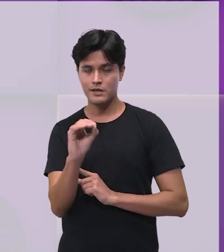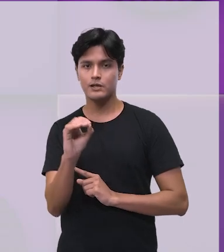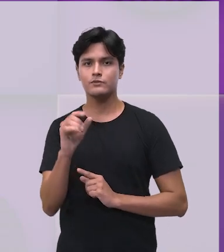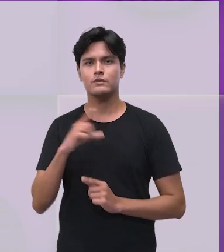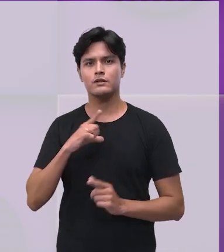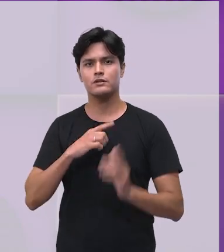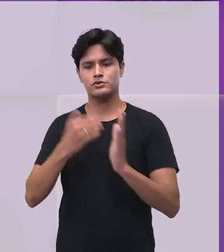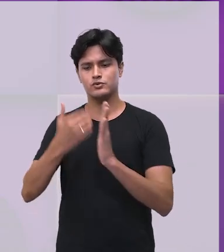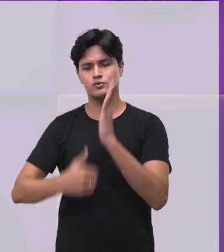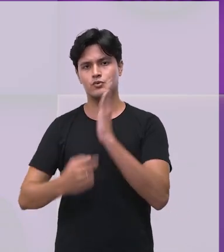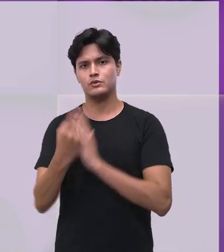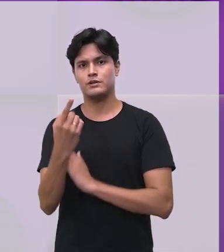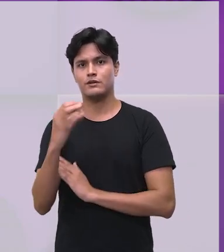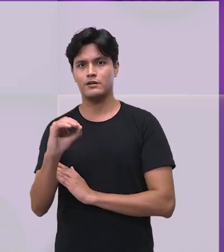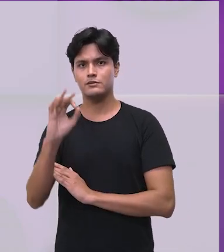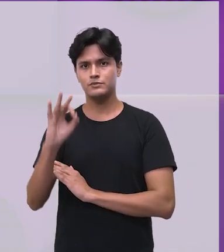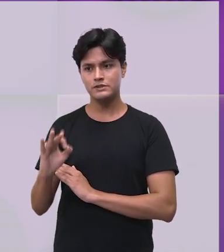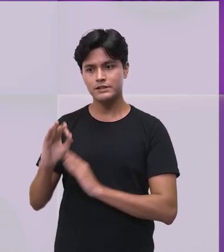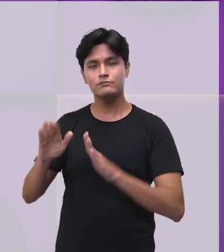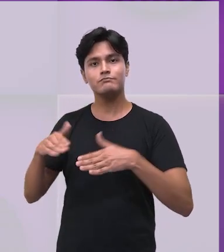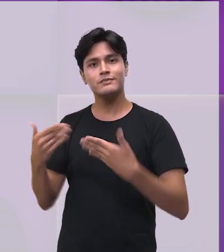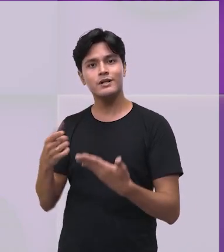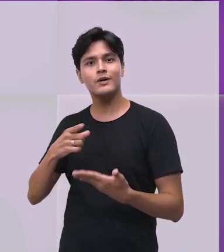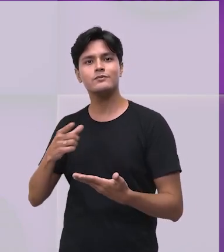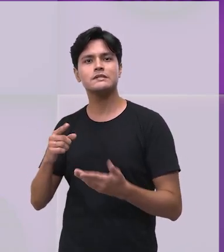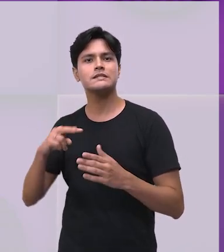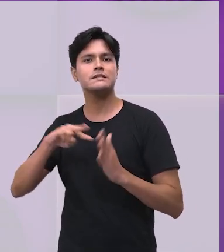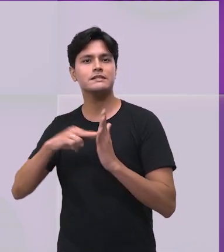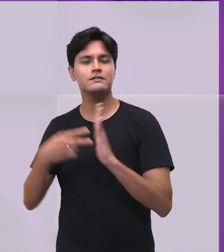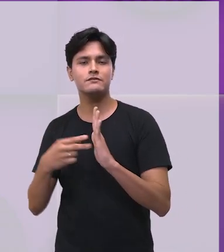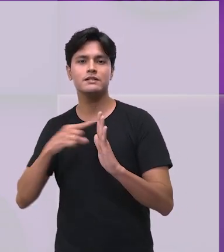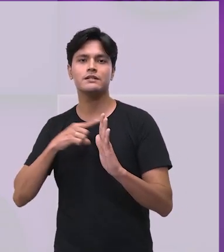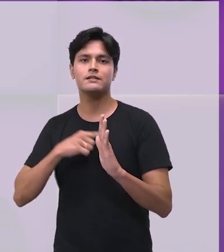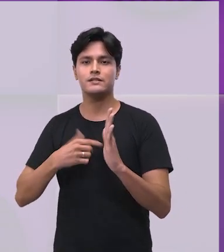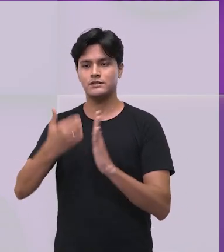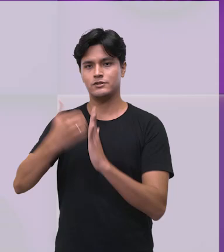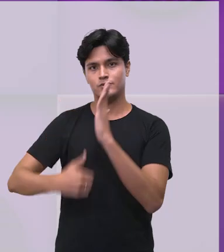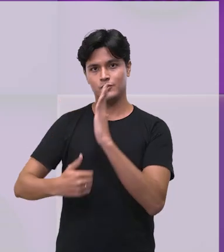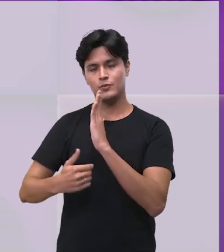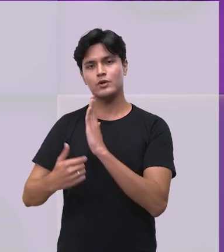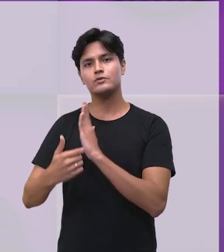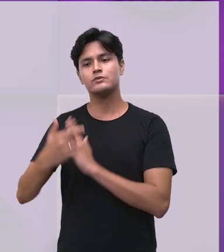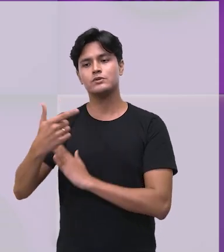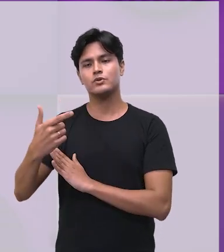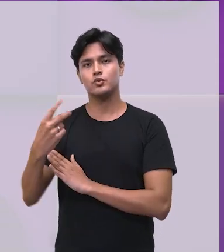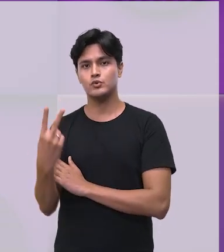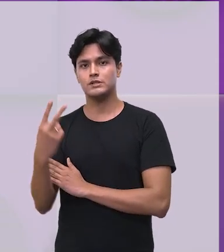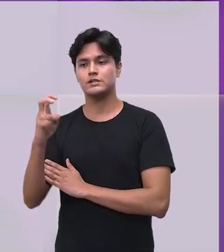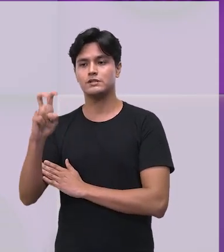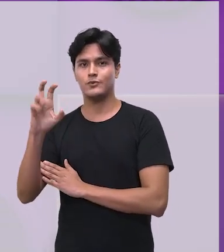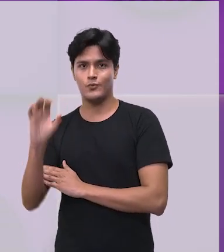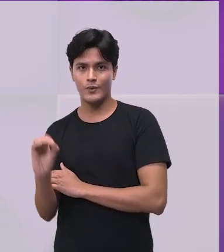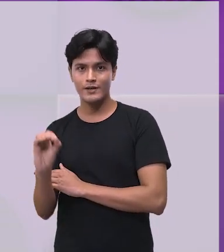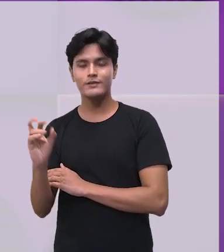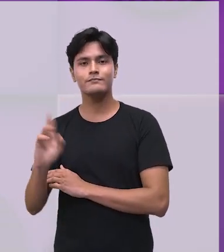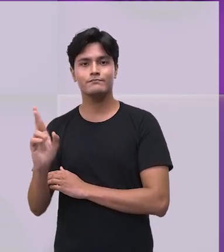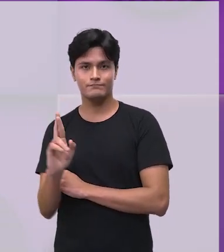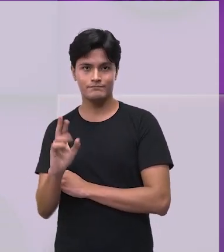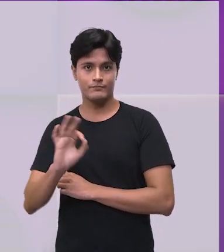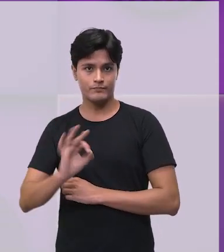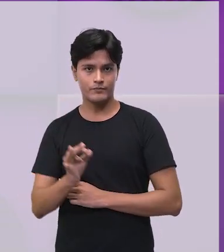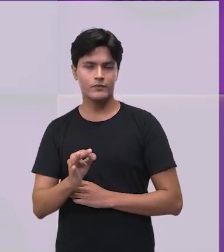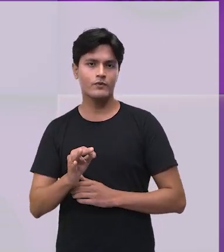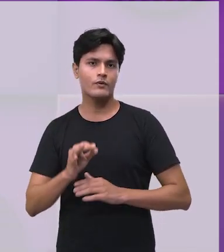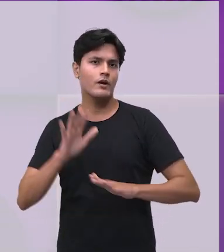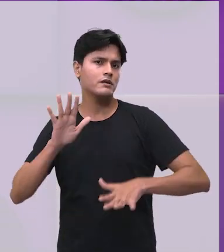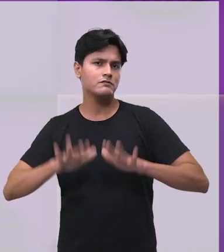você já ganhou R$ 250 de desconto, tá? Isso eu estou falando aqui de uma porcentagem simples, que é 10%, mas às